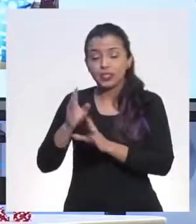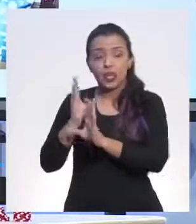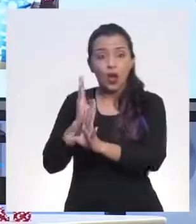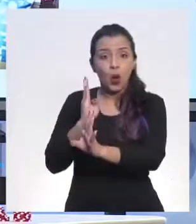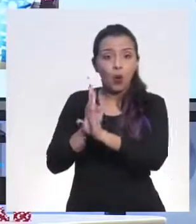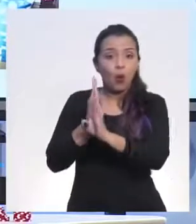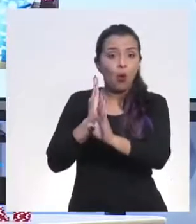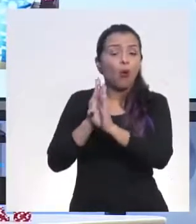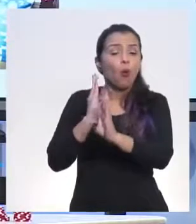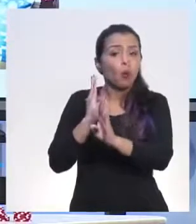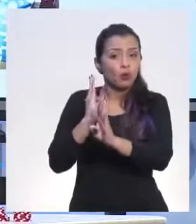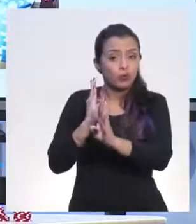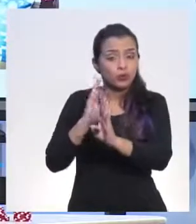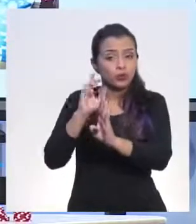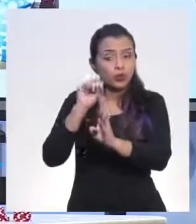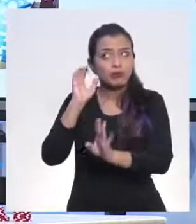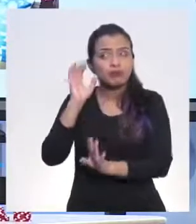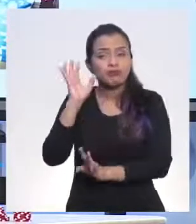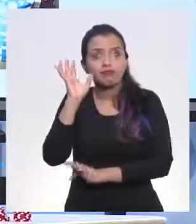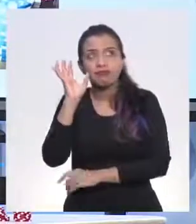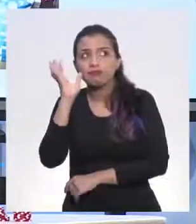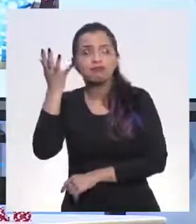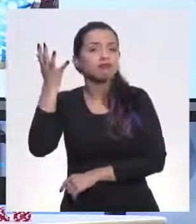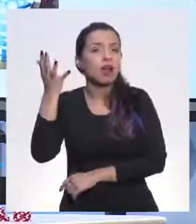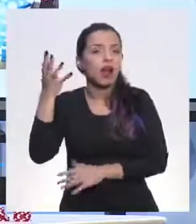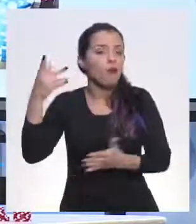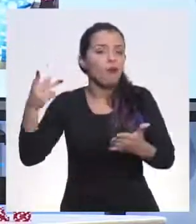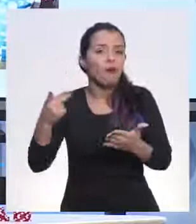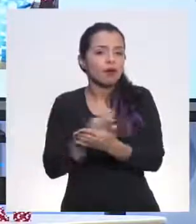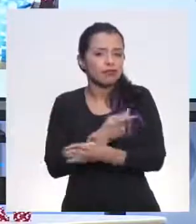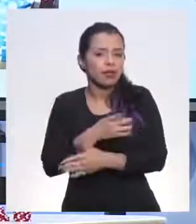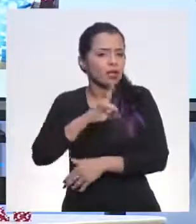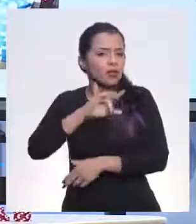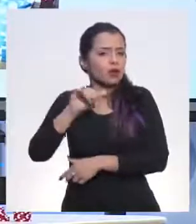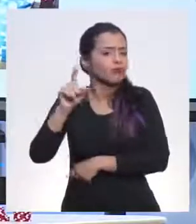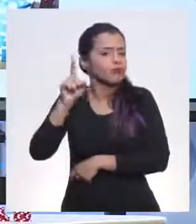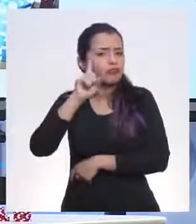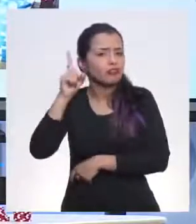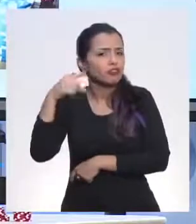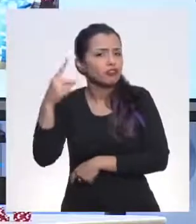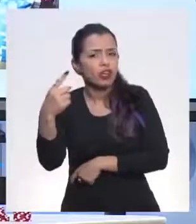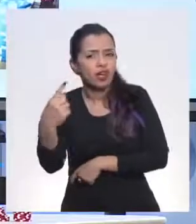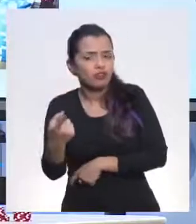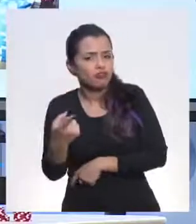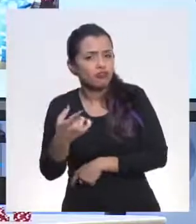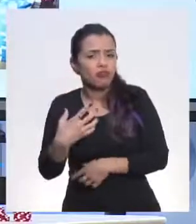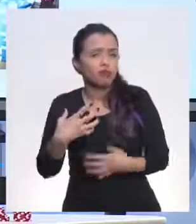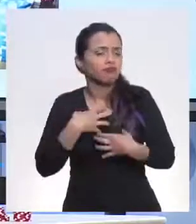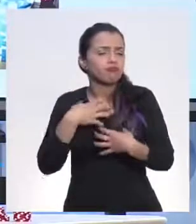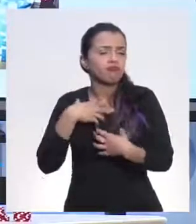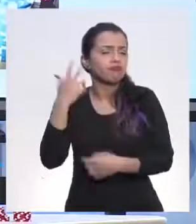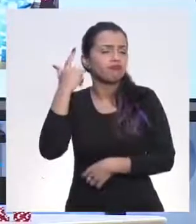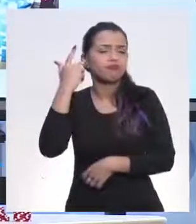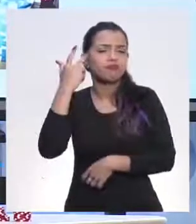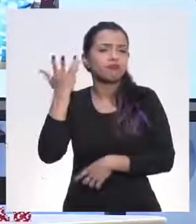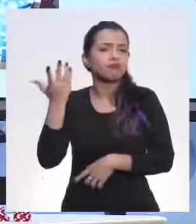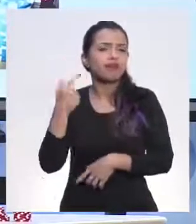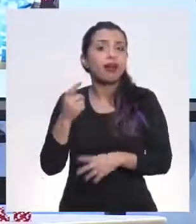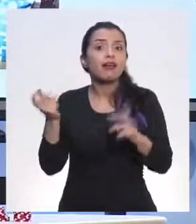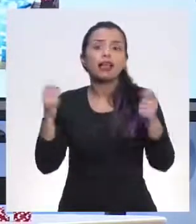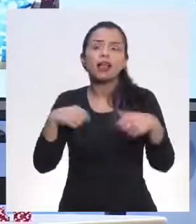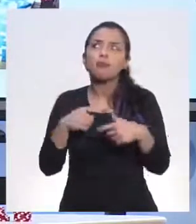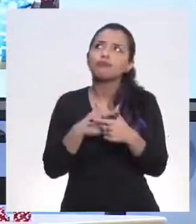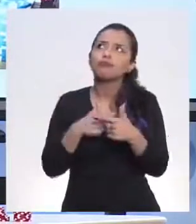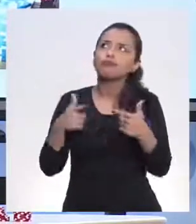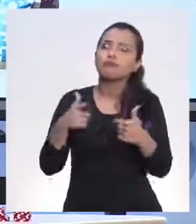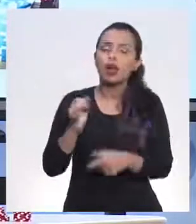encontrar situações, aí no caso no cotidiano de vocês, que você consiga fazer uma divisão.